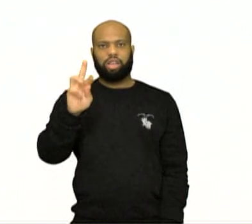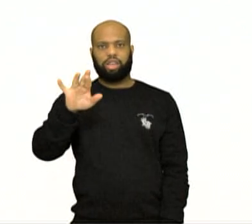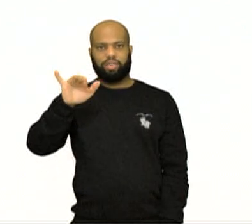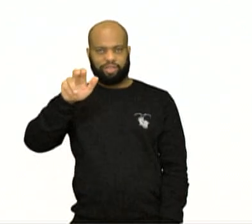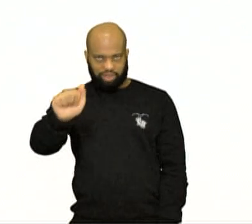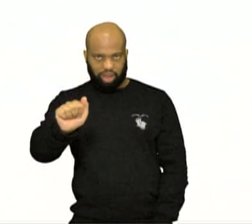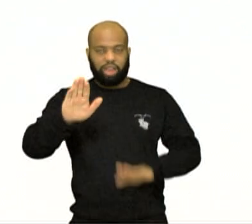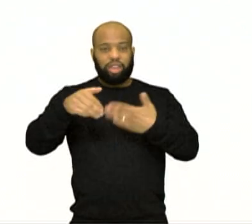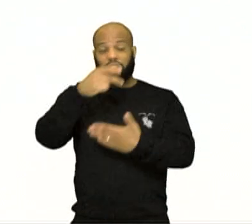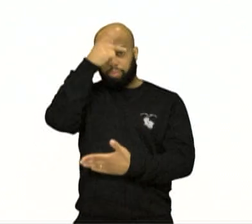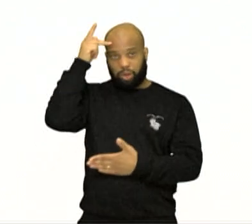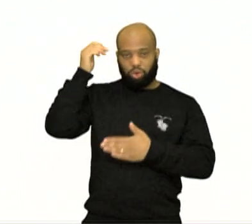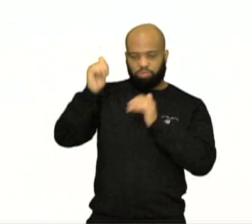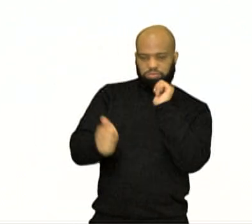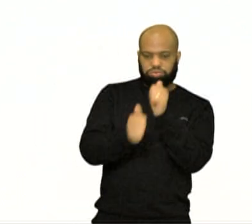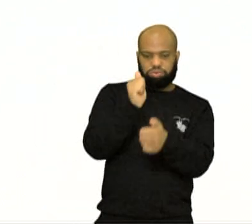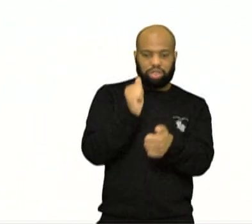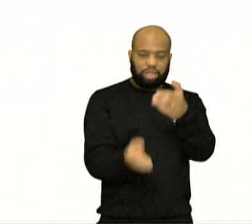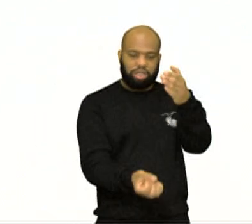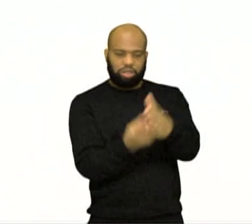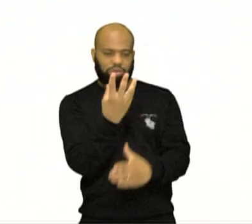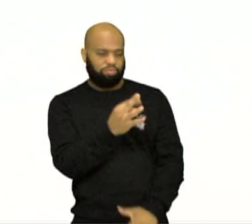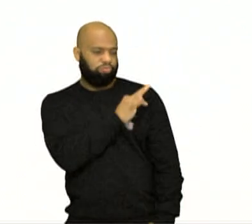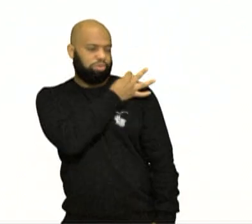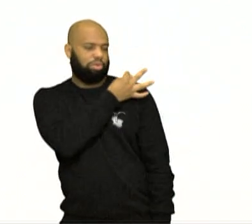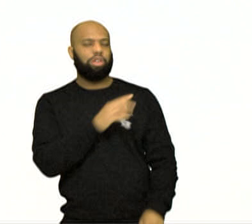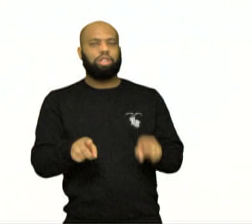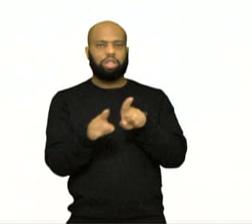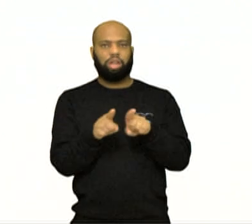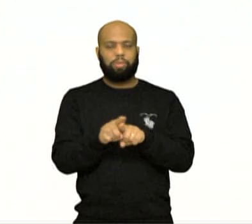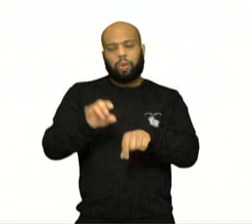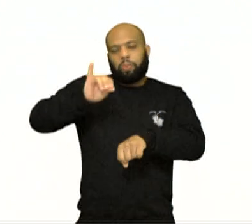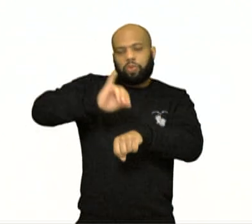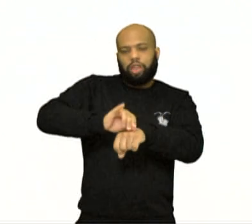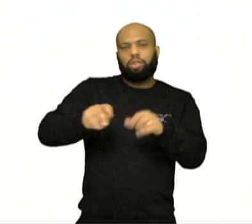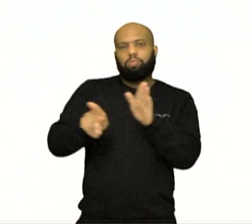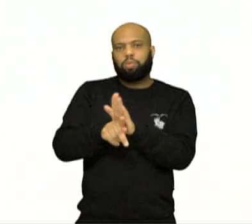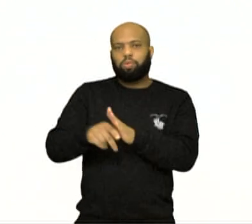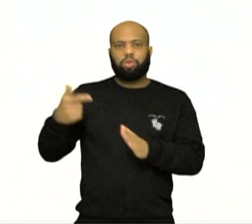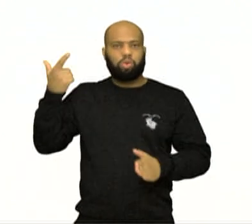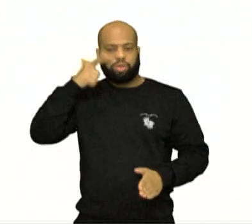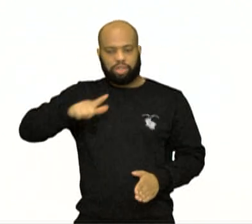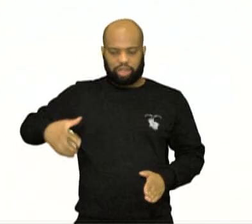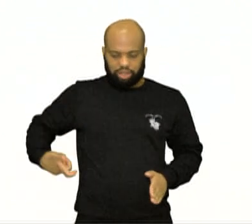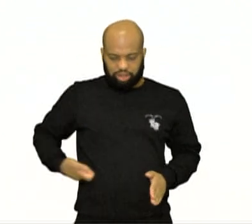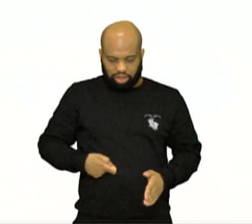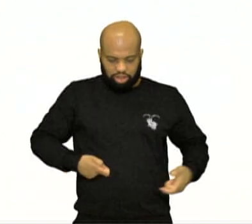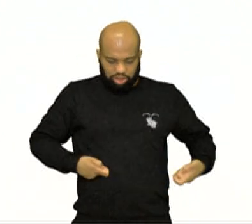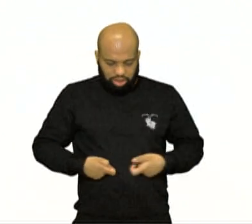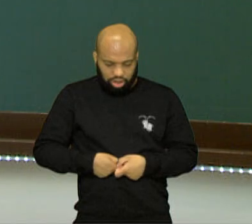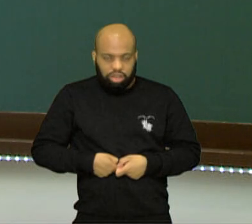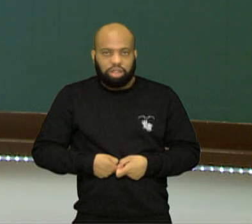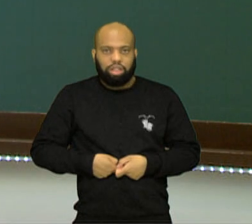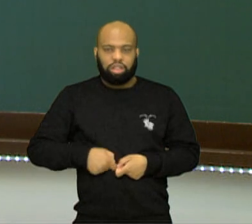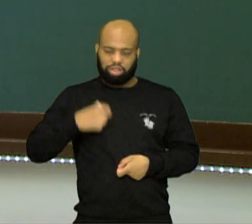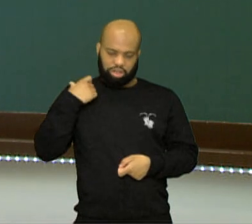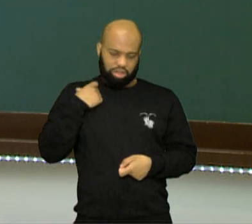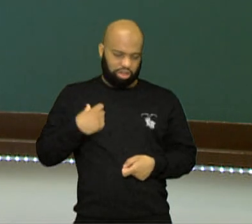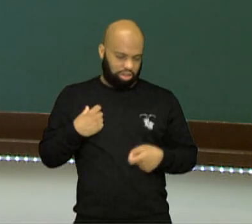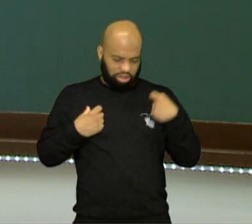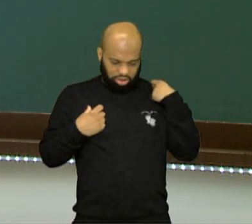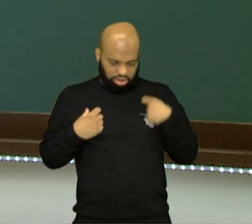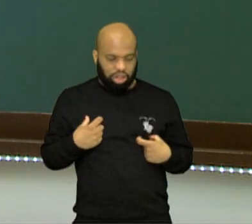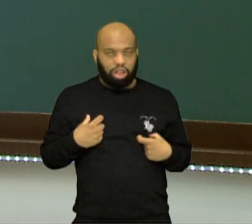criaram equipamentos e técnicas de escaladas, tá? Com aquilo que eles tinham na época, eles